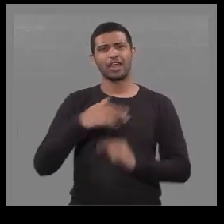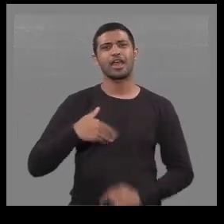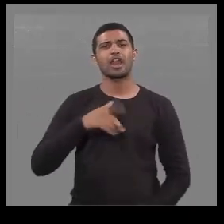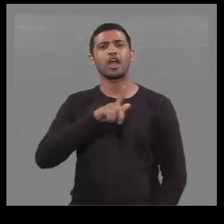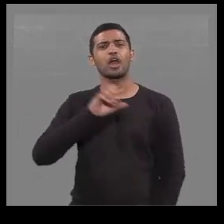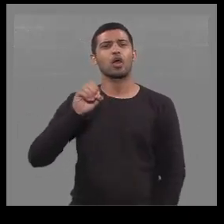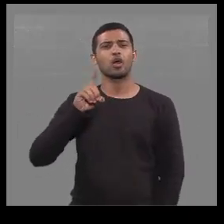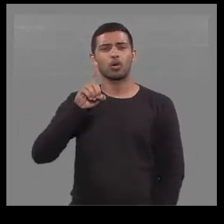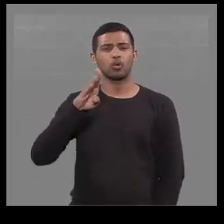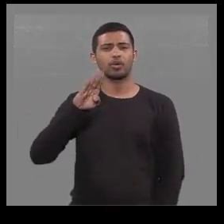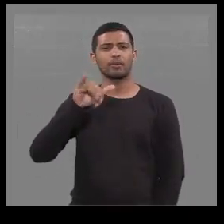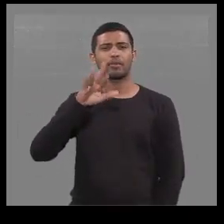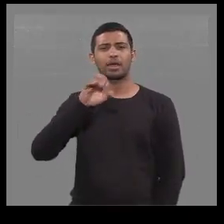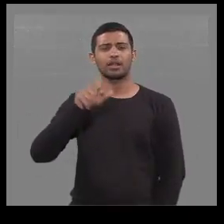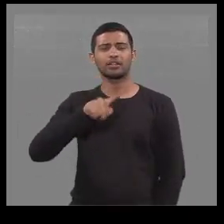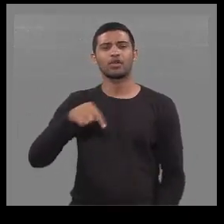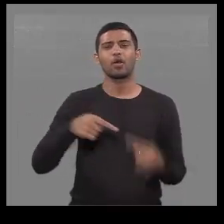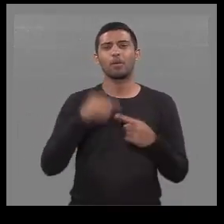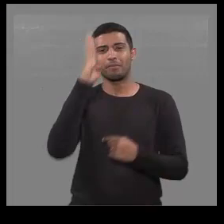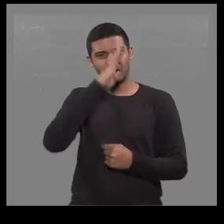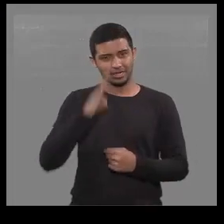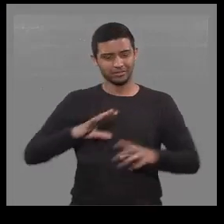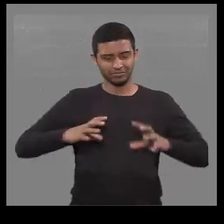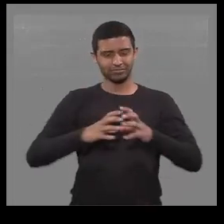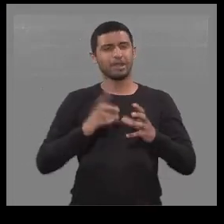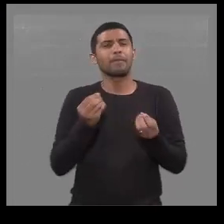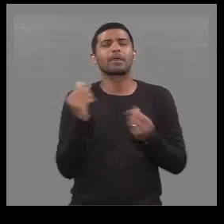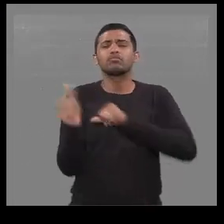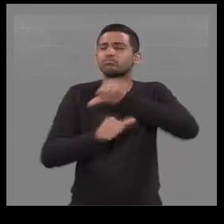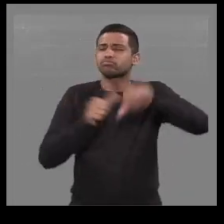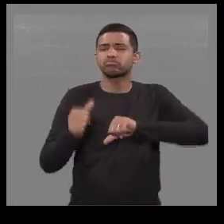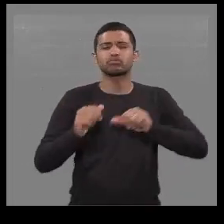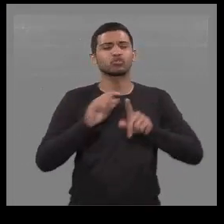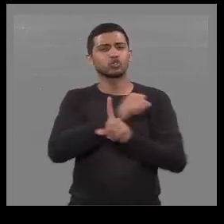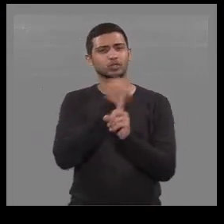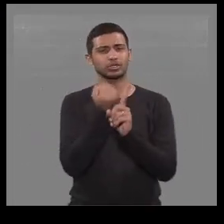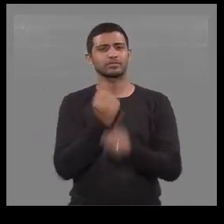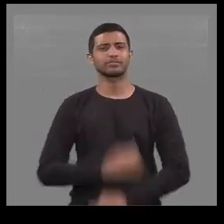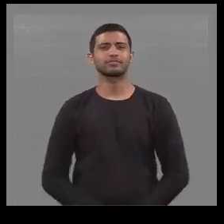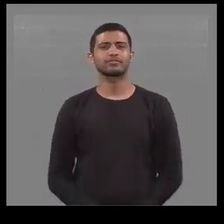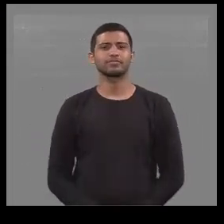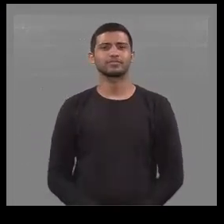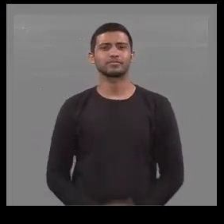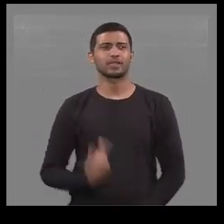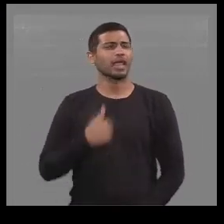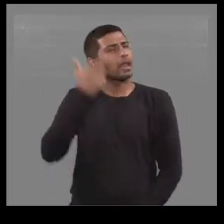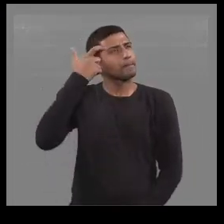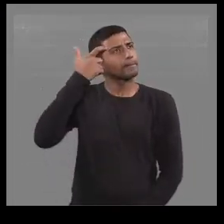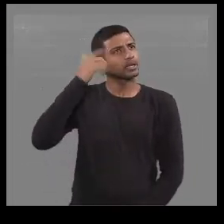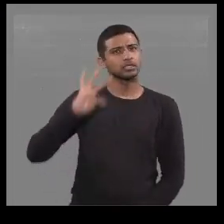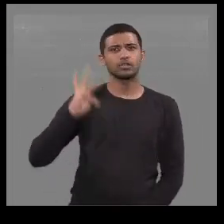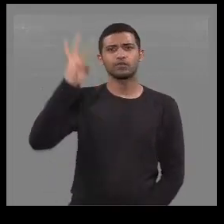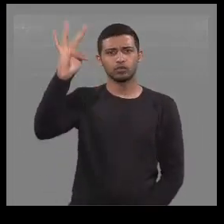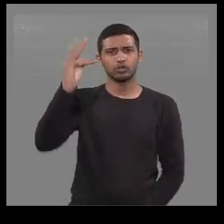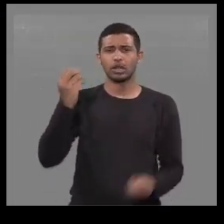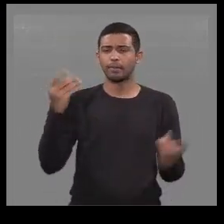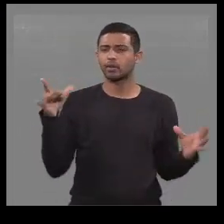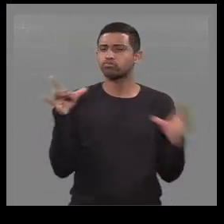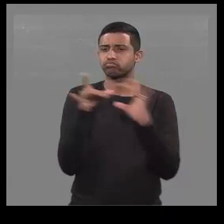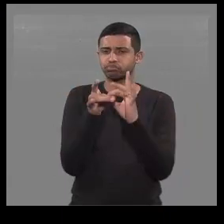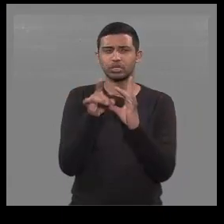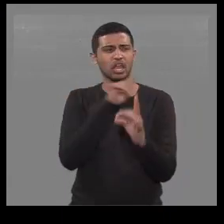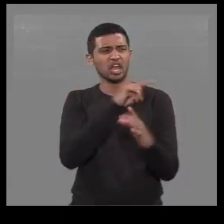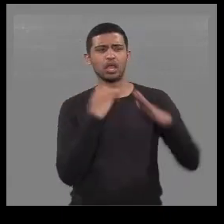Brasil, organização brasileira de tecnologia para a transformação social. E de olho no futuro